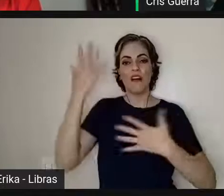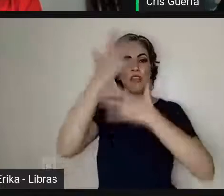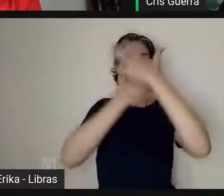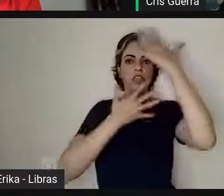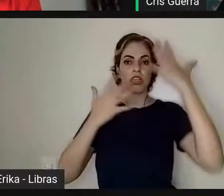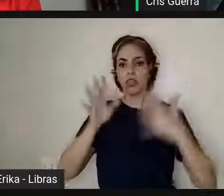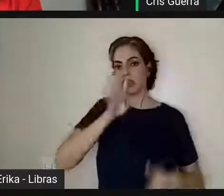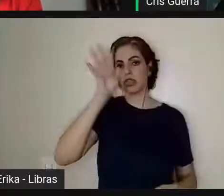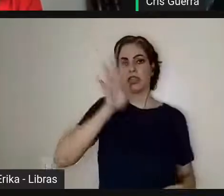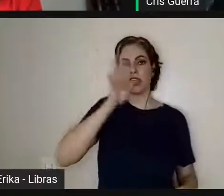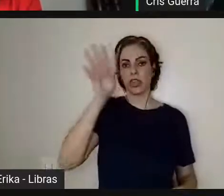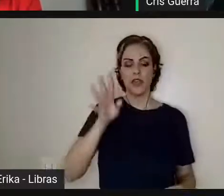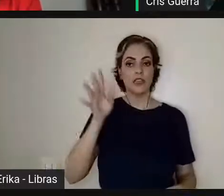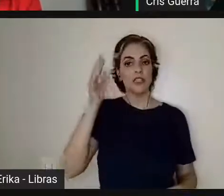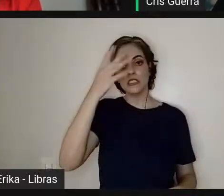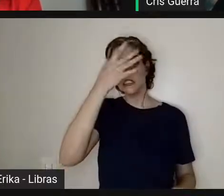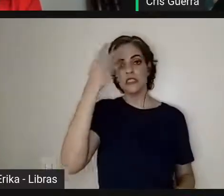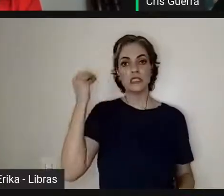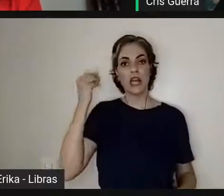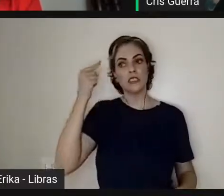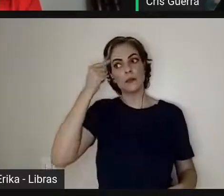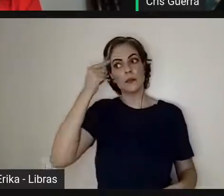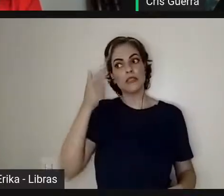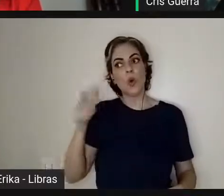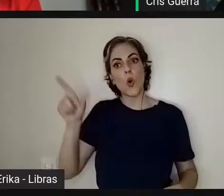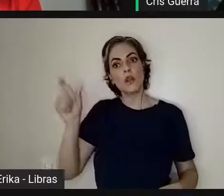no outro, né? Então, é uma mistura de sentimentos.